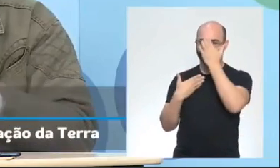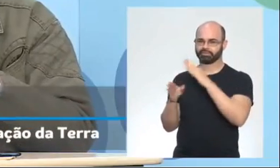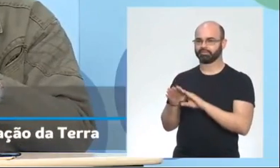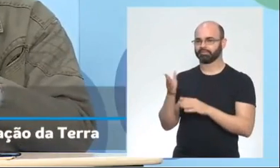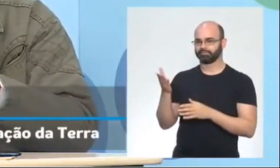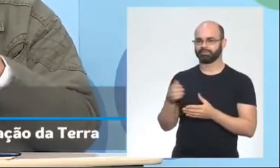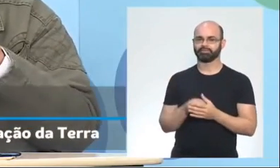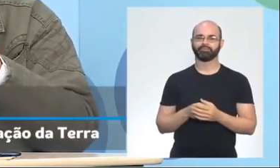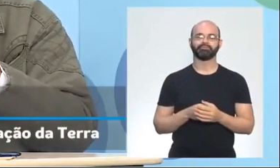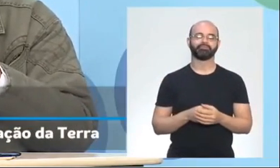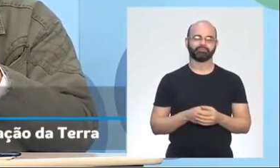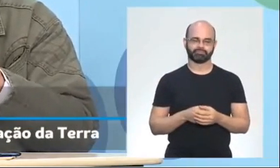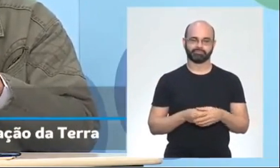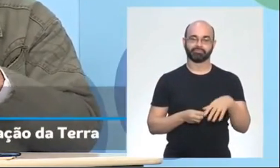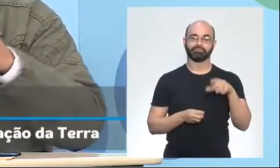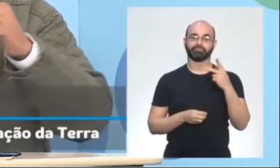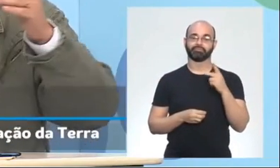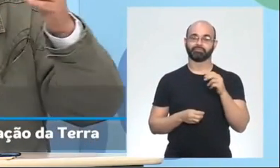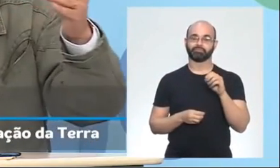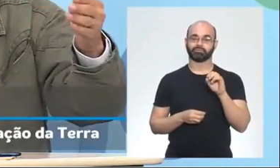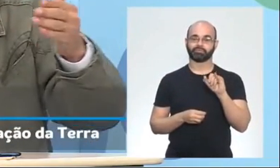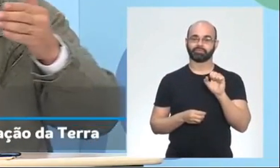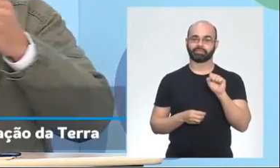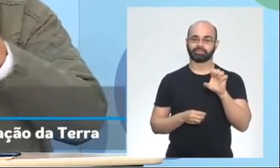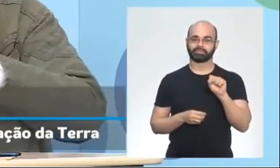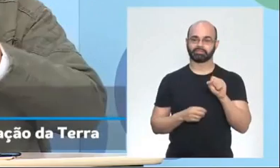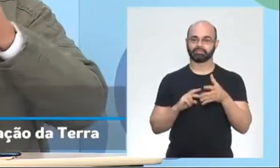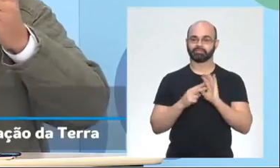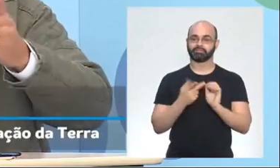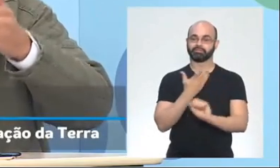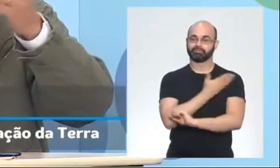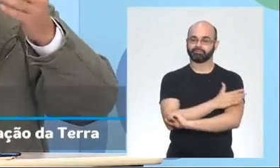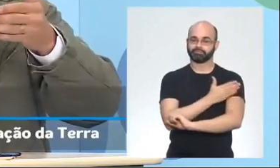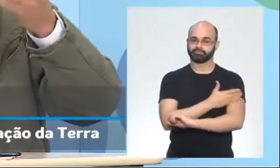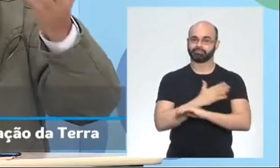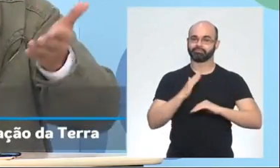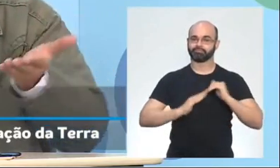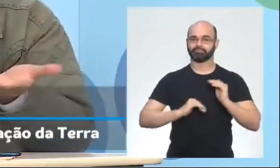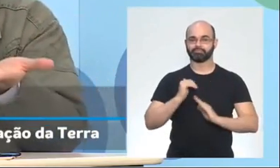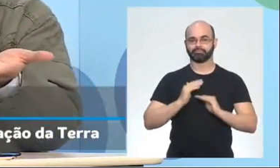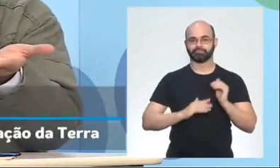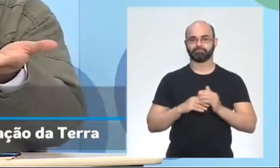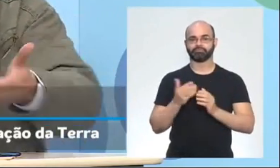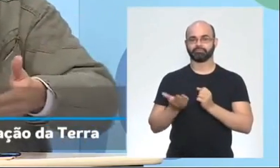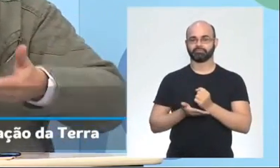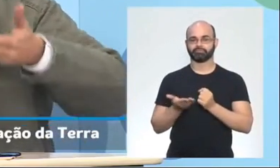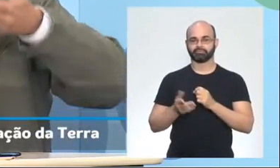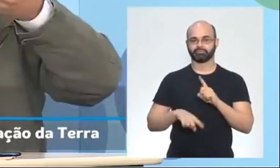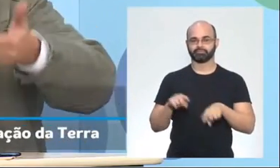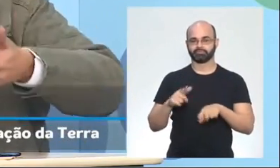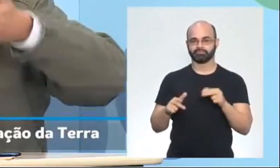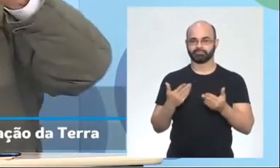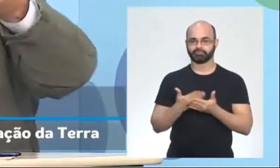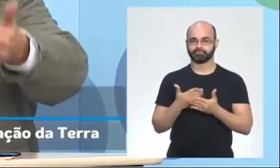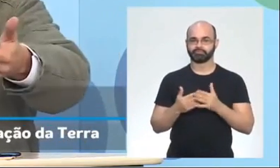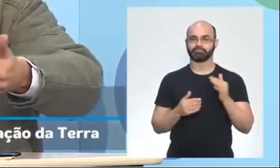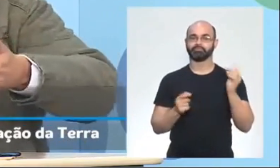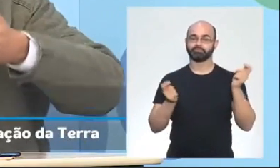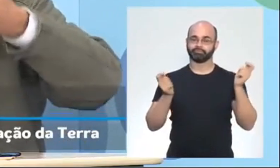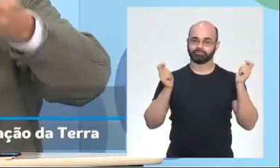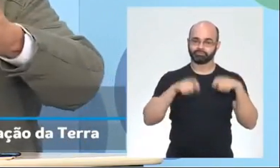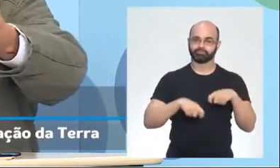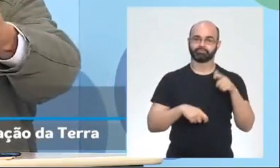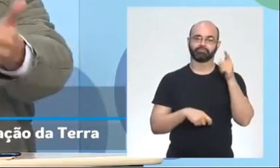Acabou. Profes, poieses, fazer, treinar a habilidade sob uma base material para se alcançar a